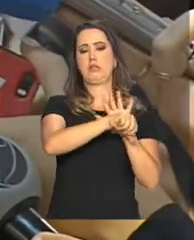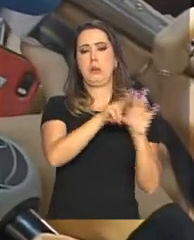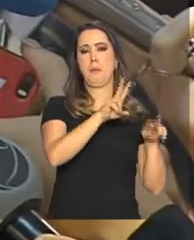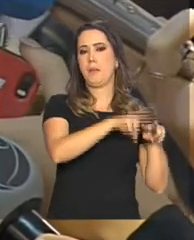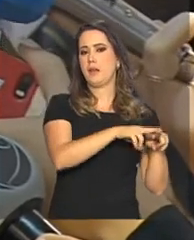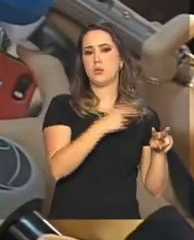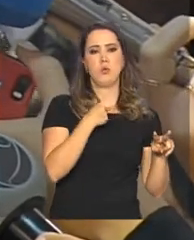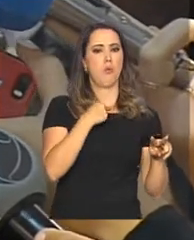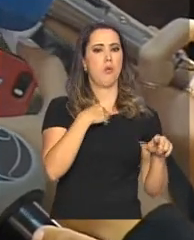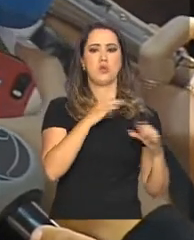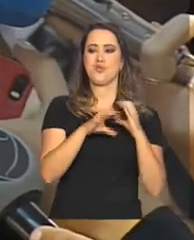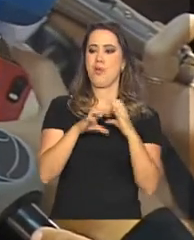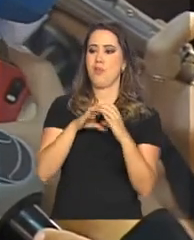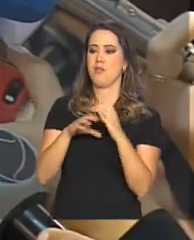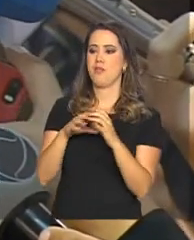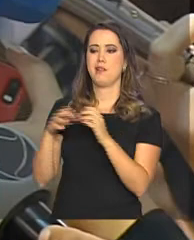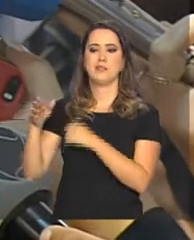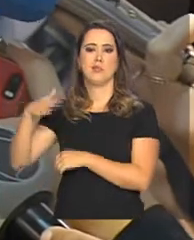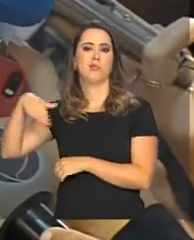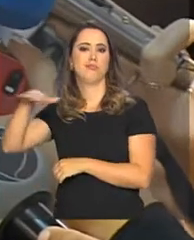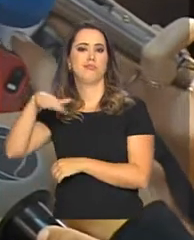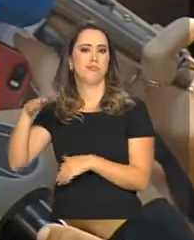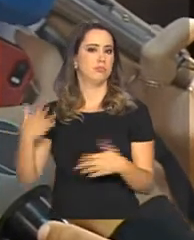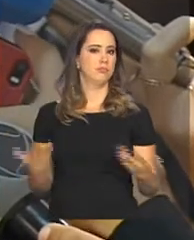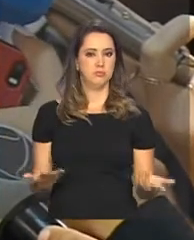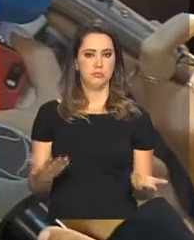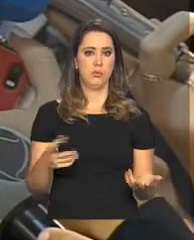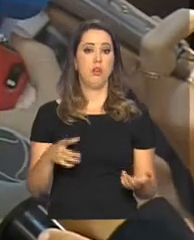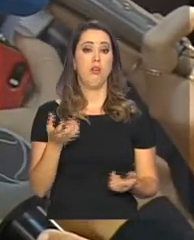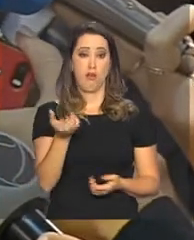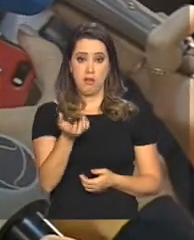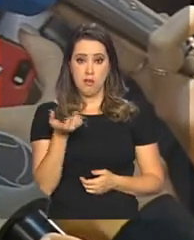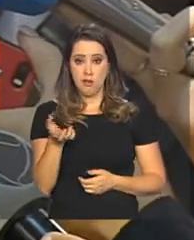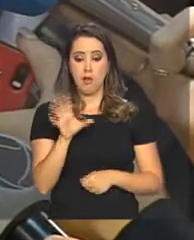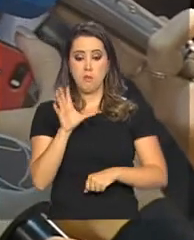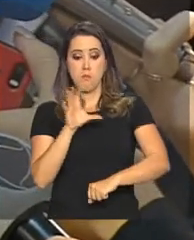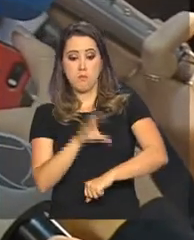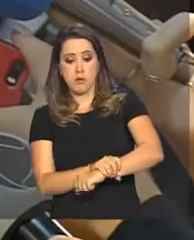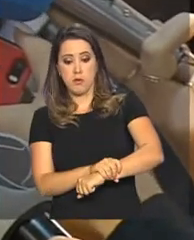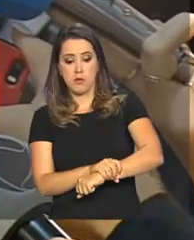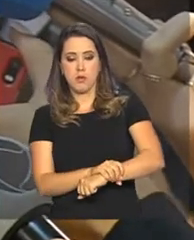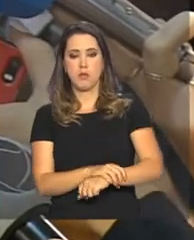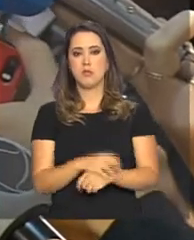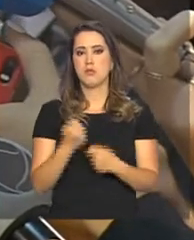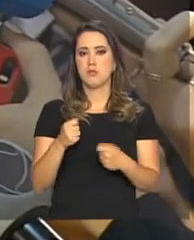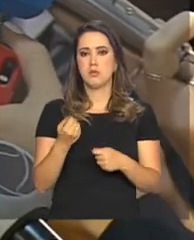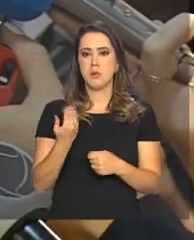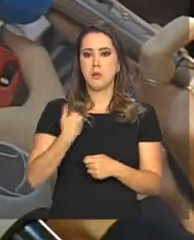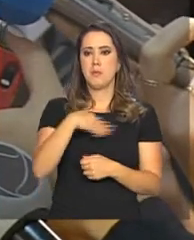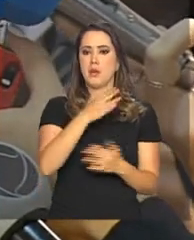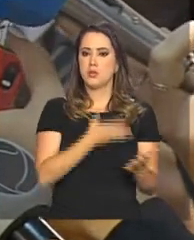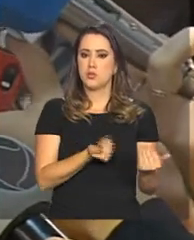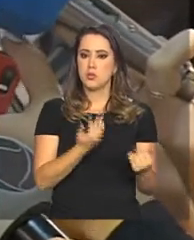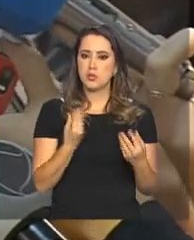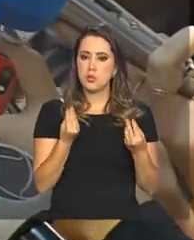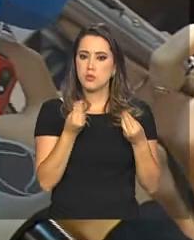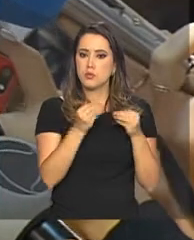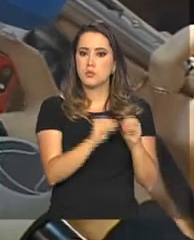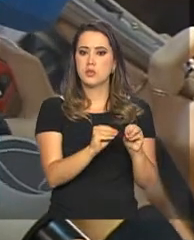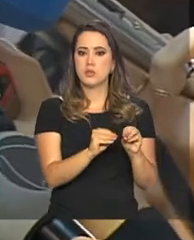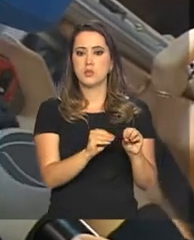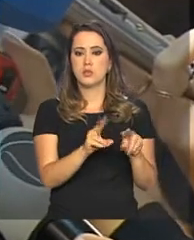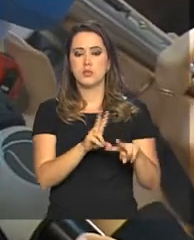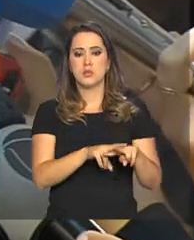nós estamos financiando todo o governo que quiser é tornozeleiras para que não se coloque mais jovens dentro do sistema